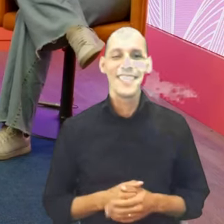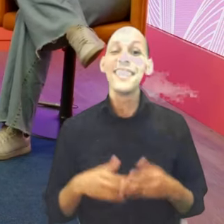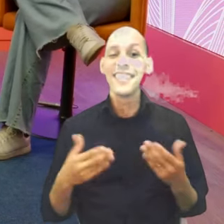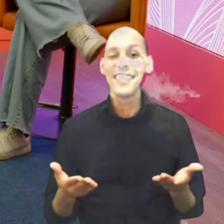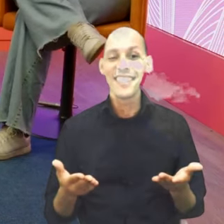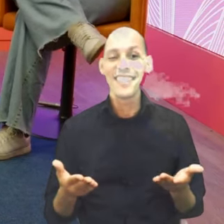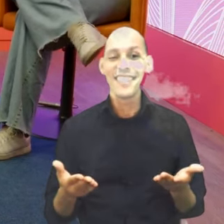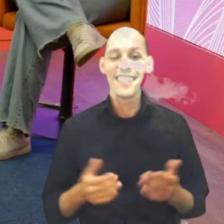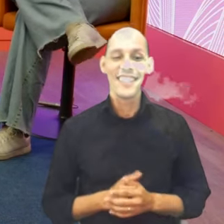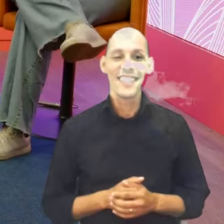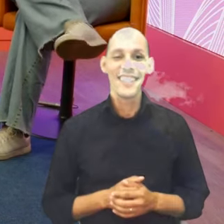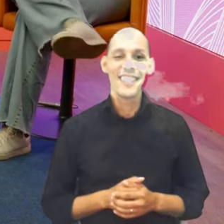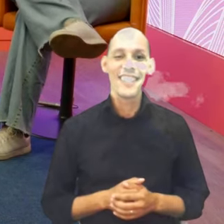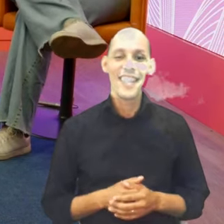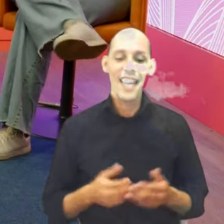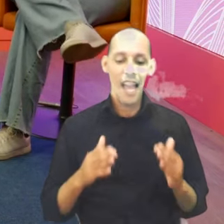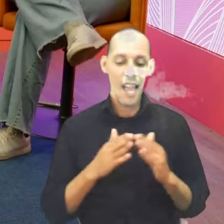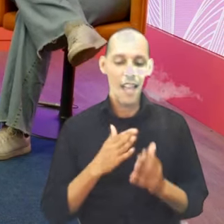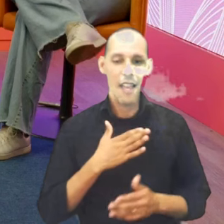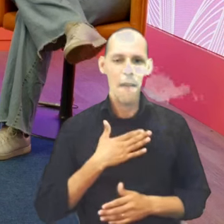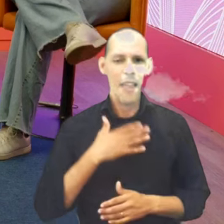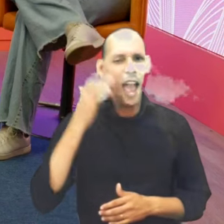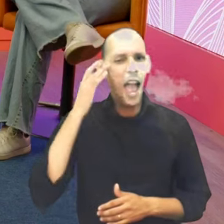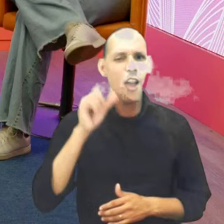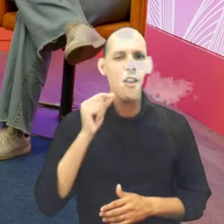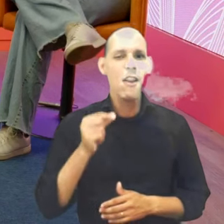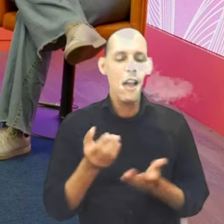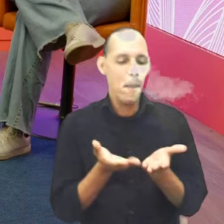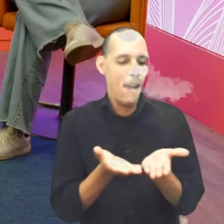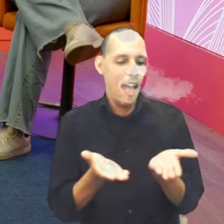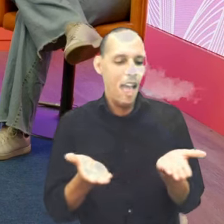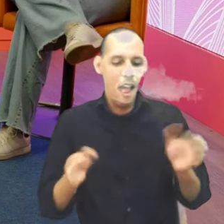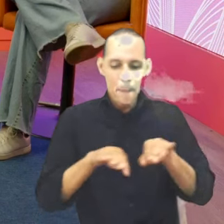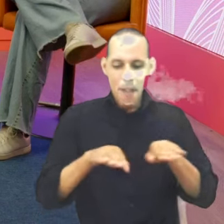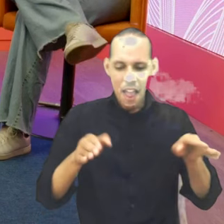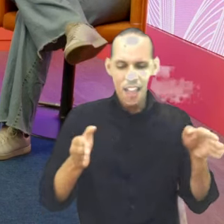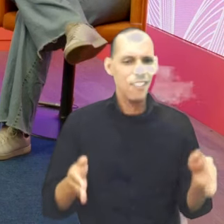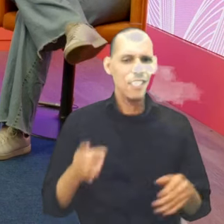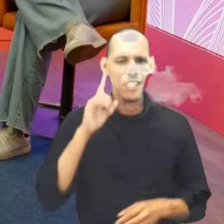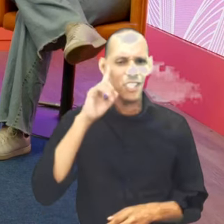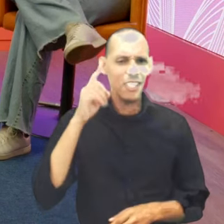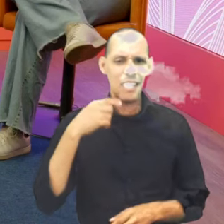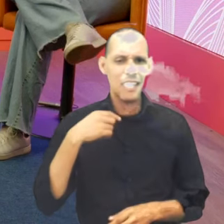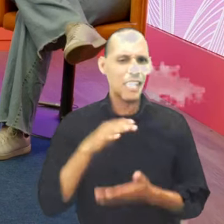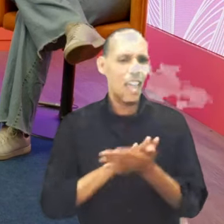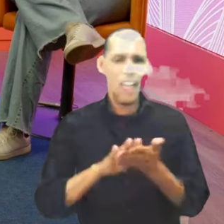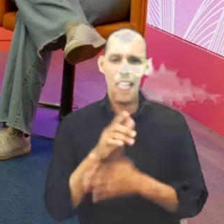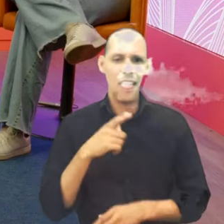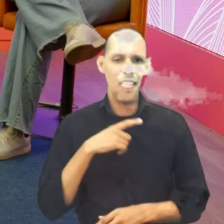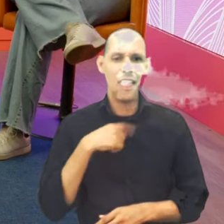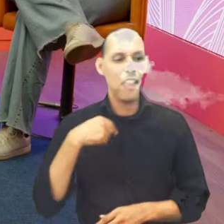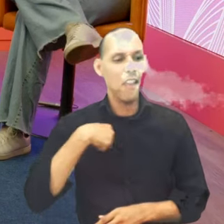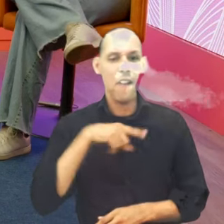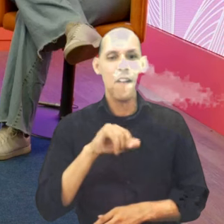tão assim, eu nunca... E aí na minha casa, você pensa assim, ah, é aquela casa que tem jantar na mesa? Não, não tem. Tem dia que não tem nada, que eu tenho que sair correndo, pedir um